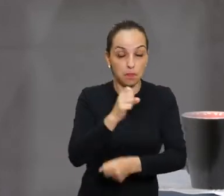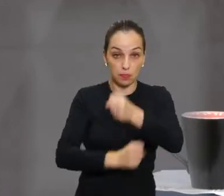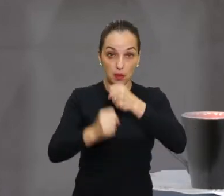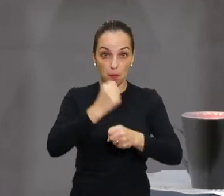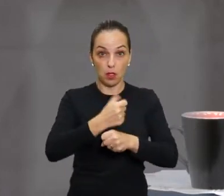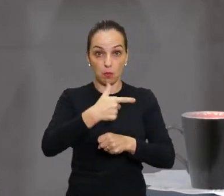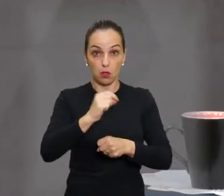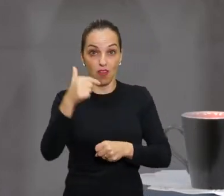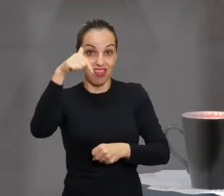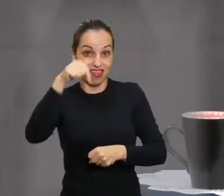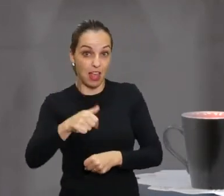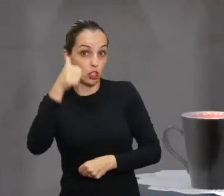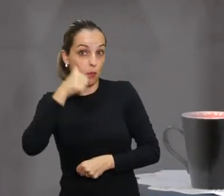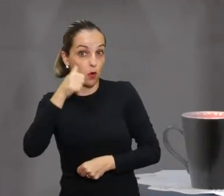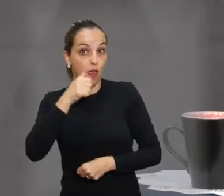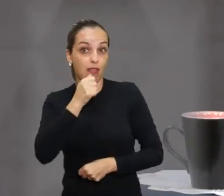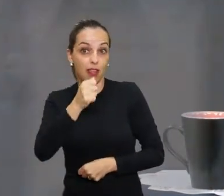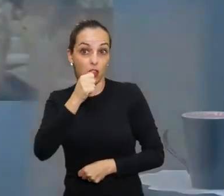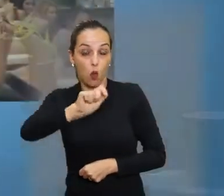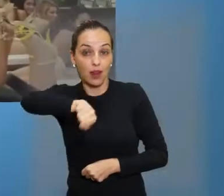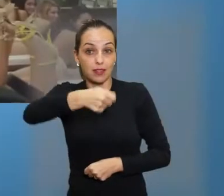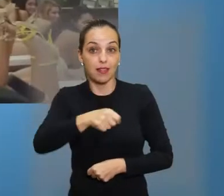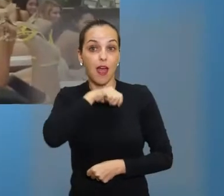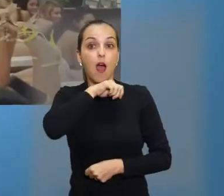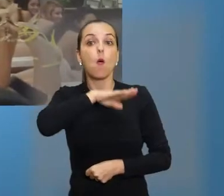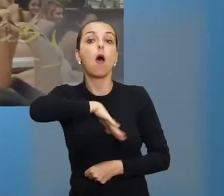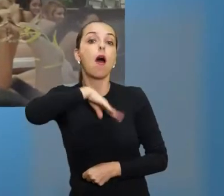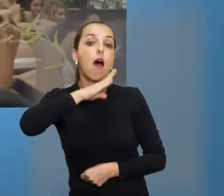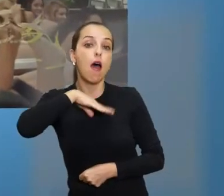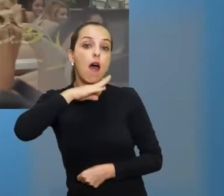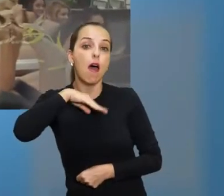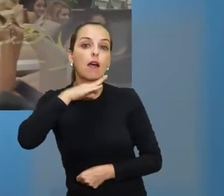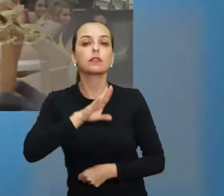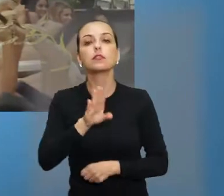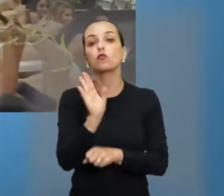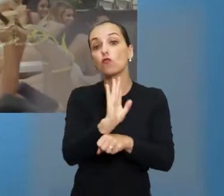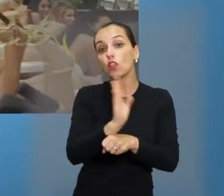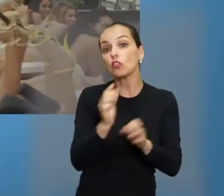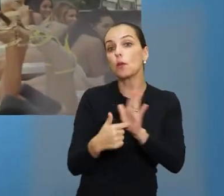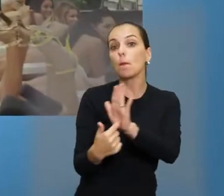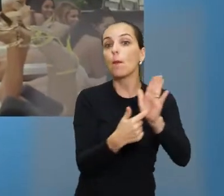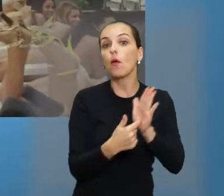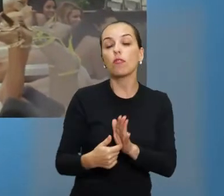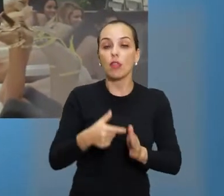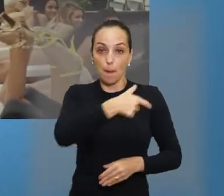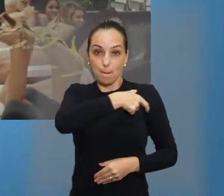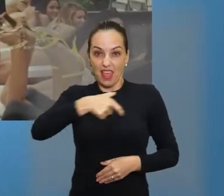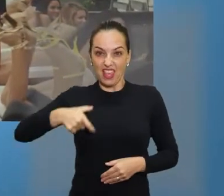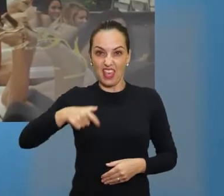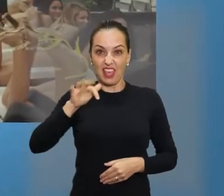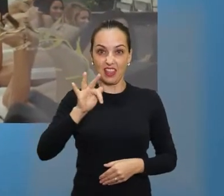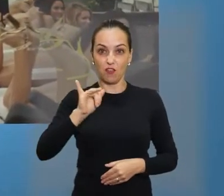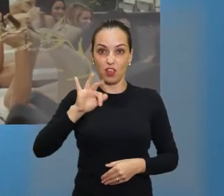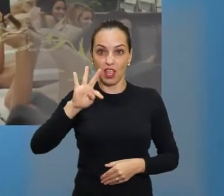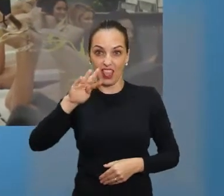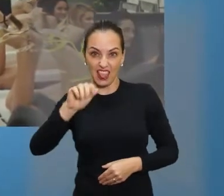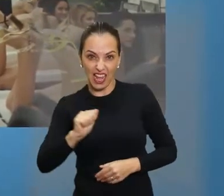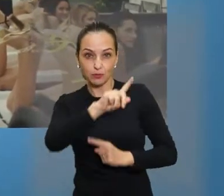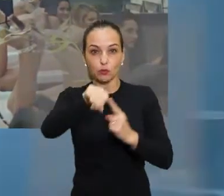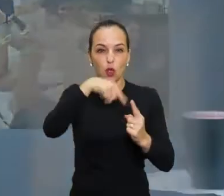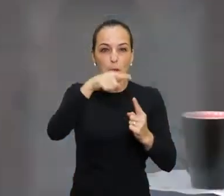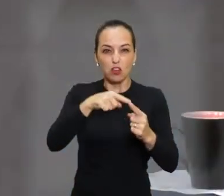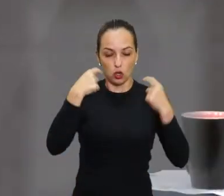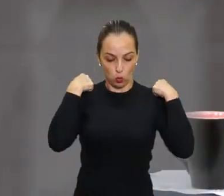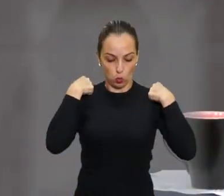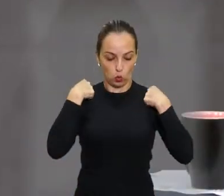2017, com o lançamento do clipe Vai Malandra, da cantora Anitta, no qual ela aparece usando um biquíni de fita isolante para destacar a marquinha